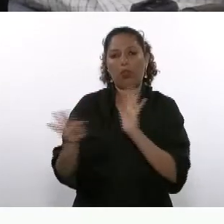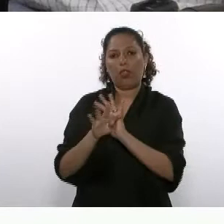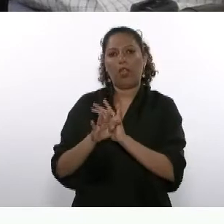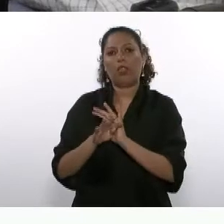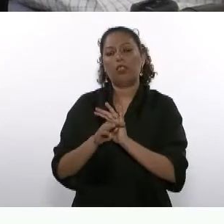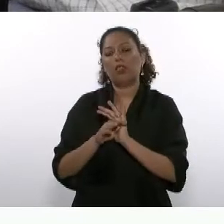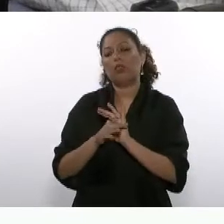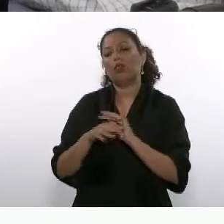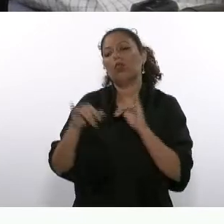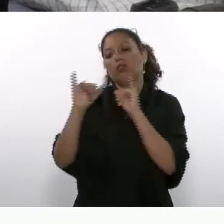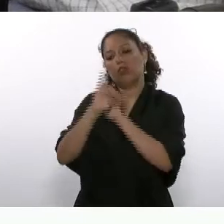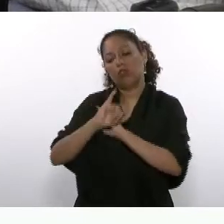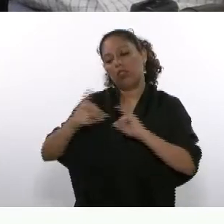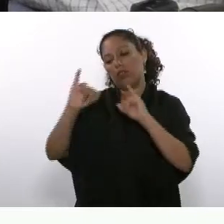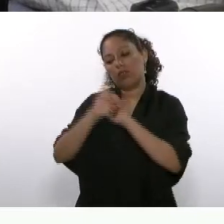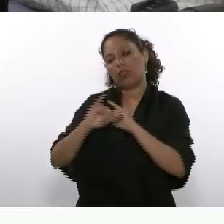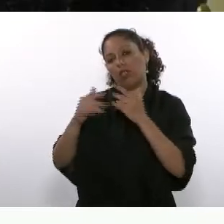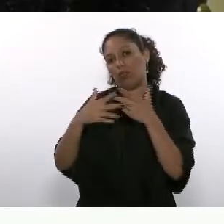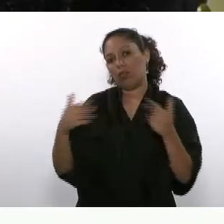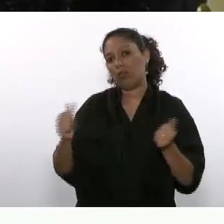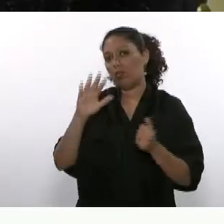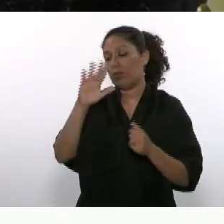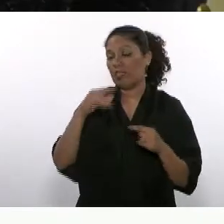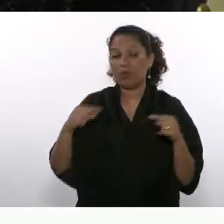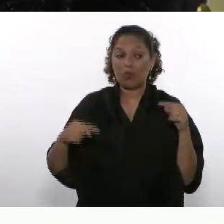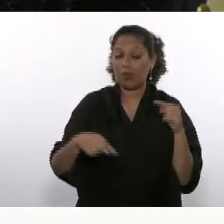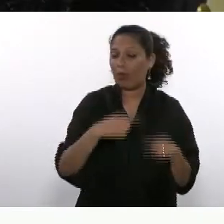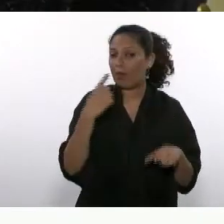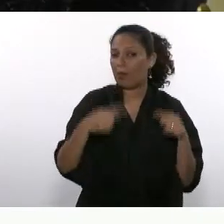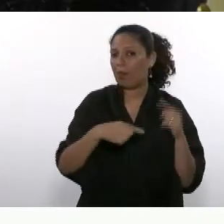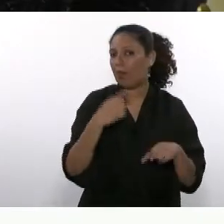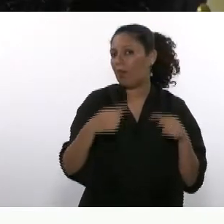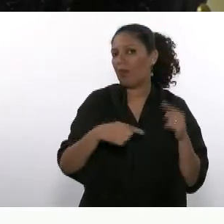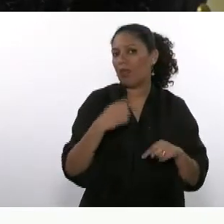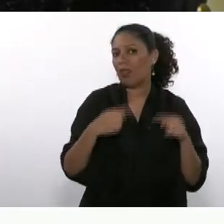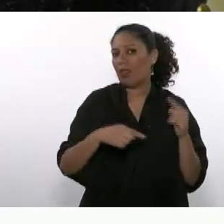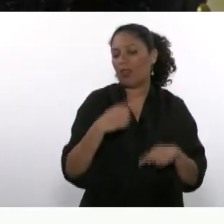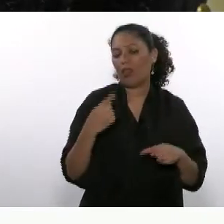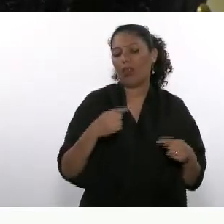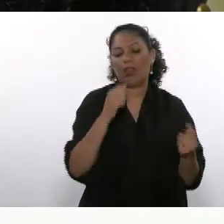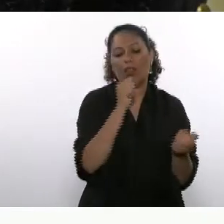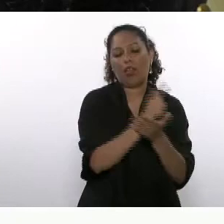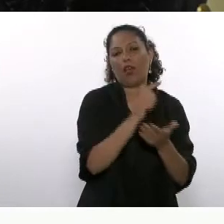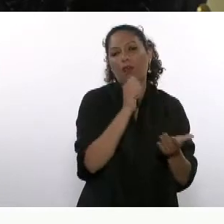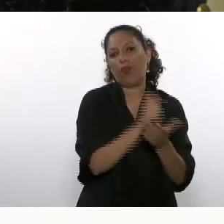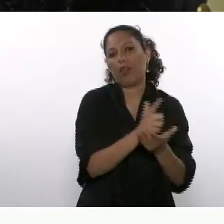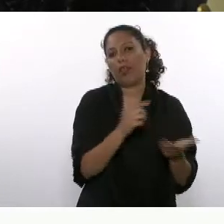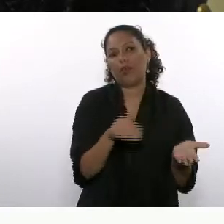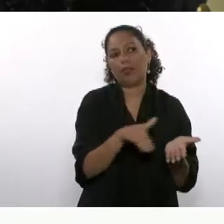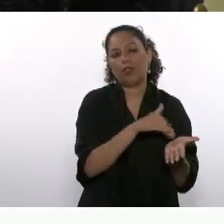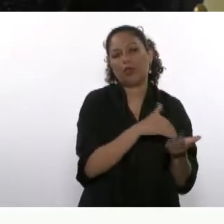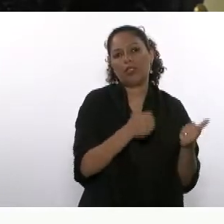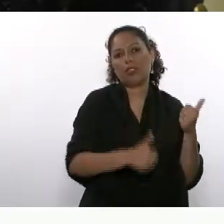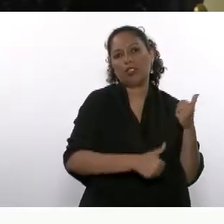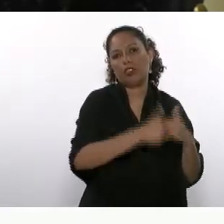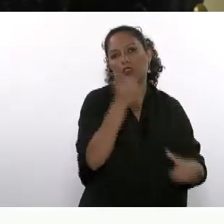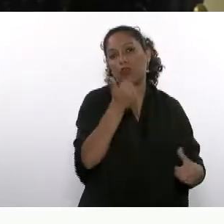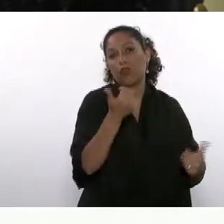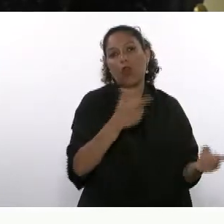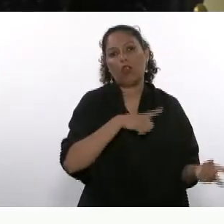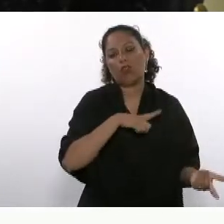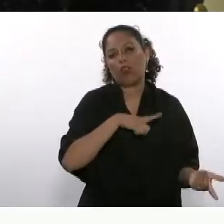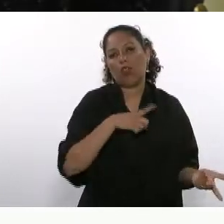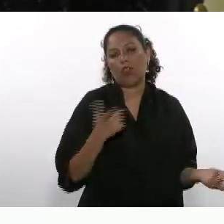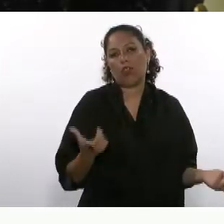também. Mas não se compara, por exemplo, a um nível Não. de gastos que a Secretaria de Esporte, por exemplo,